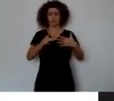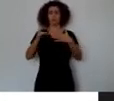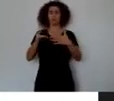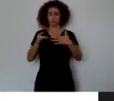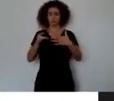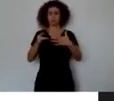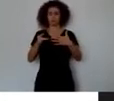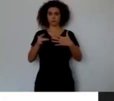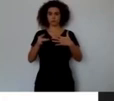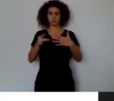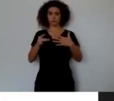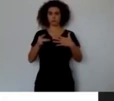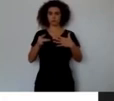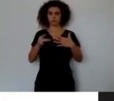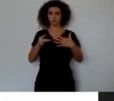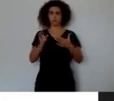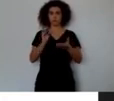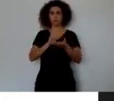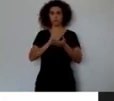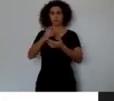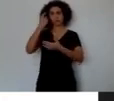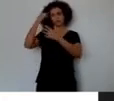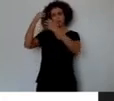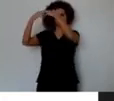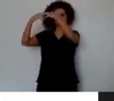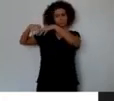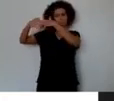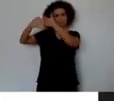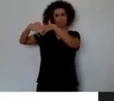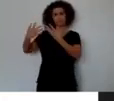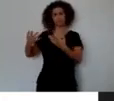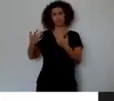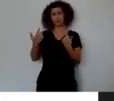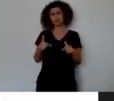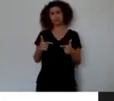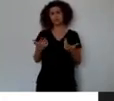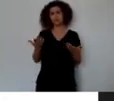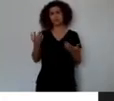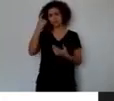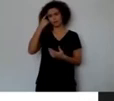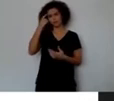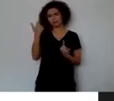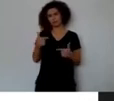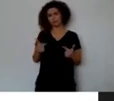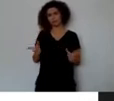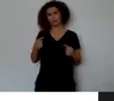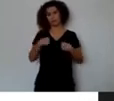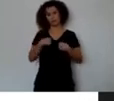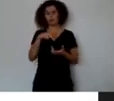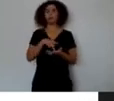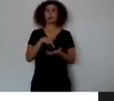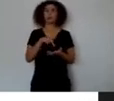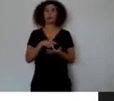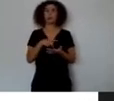não repensam, não refletem, não se questionam de que eu ocupo um local